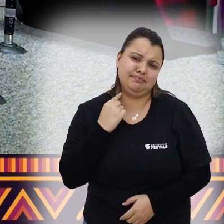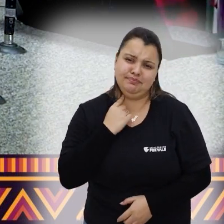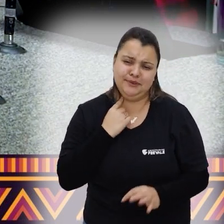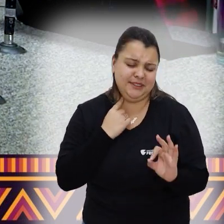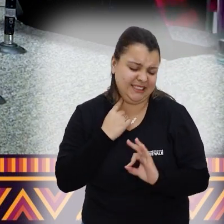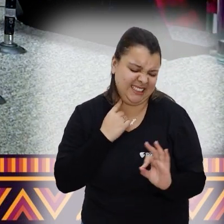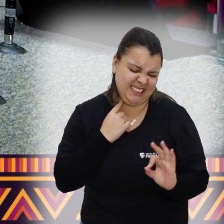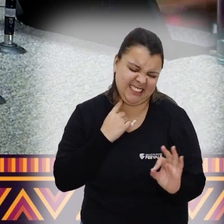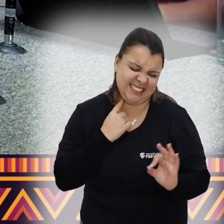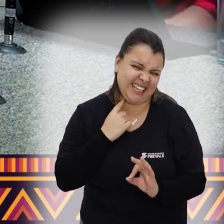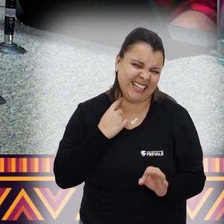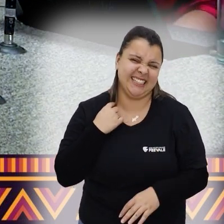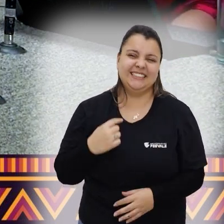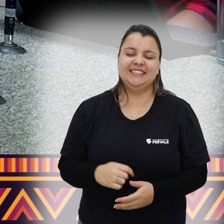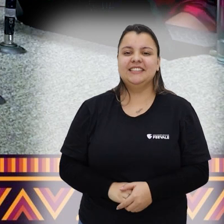Não foi. Né?